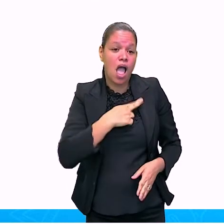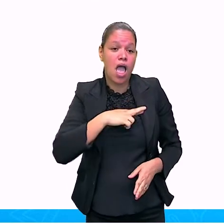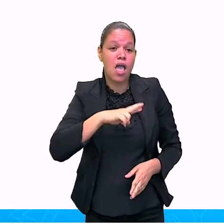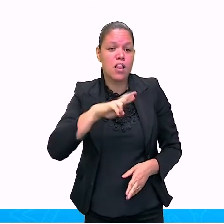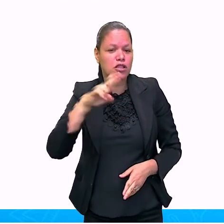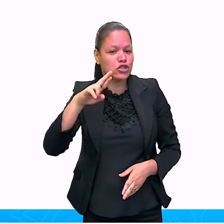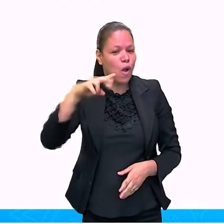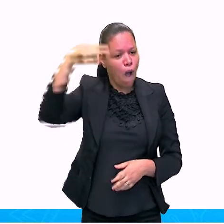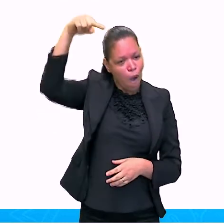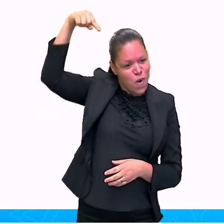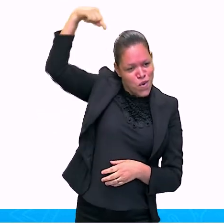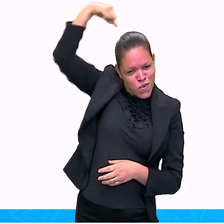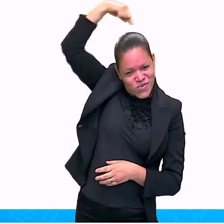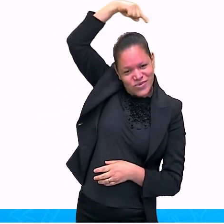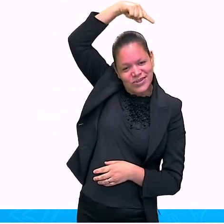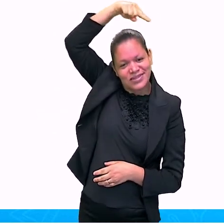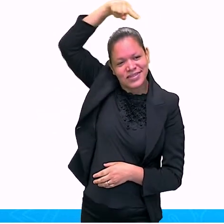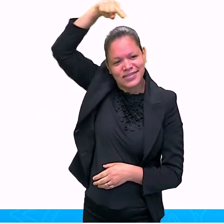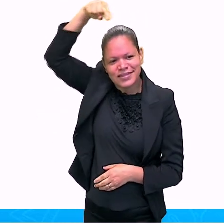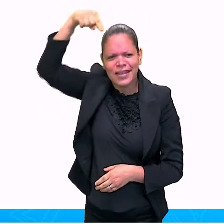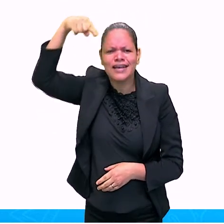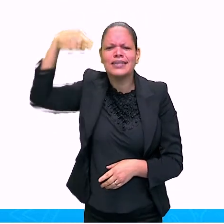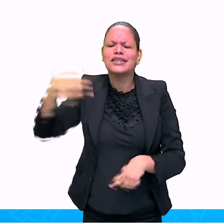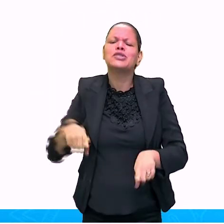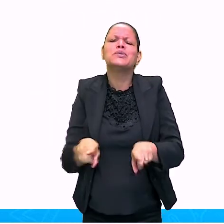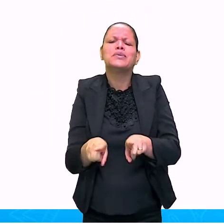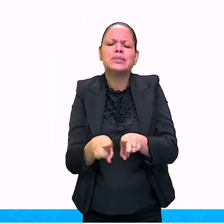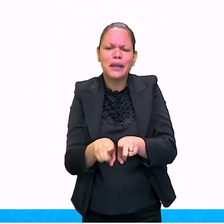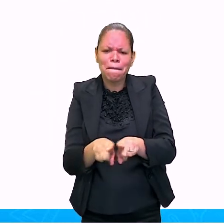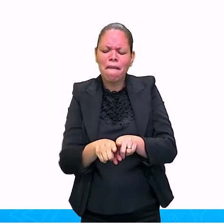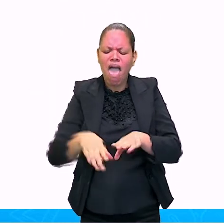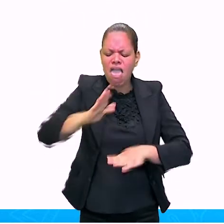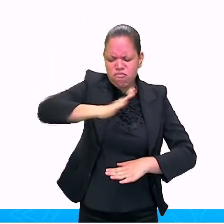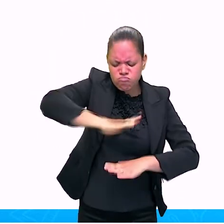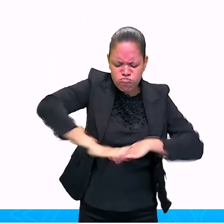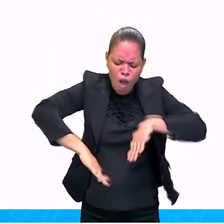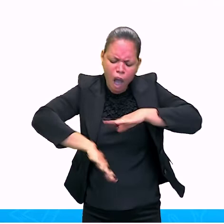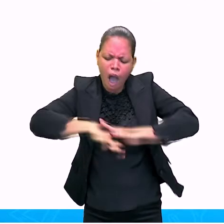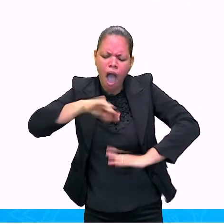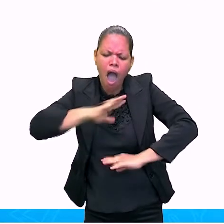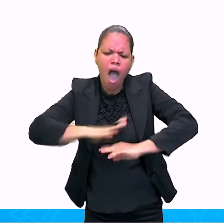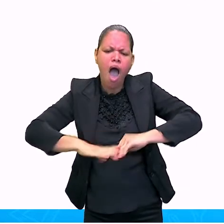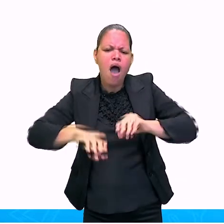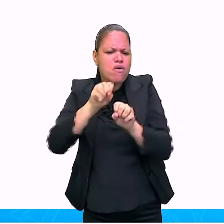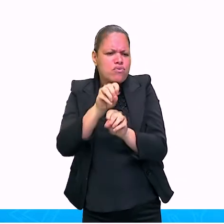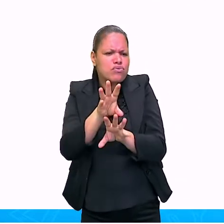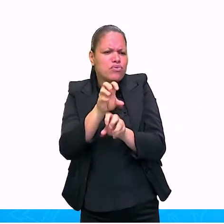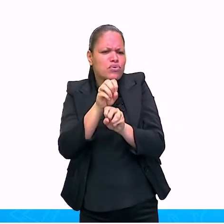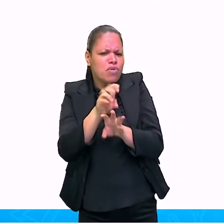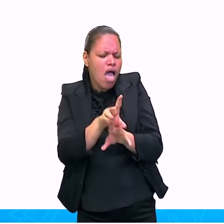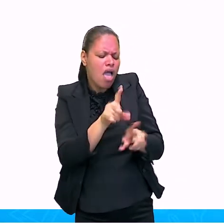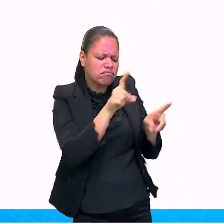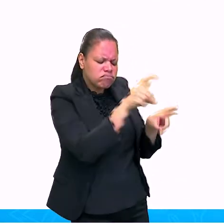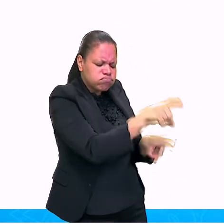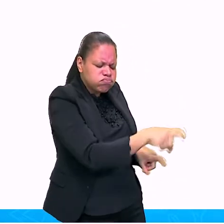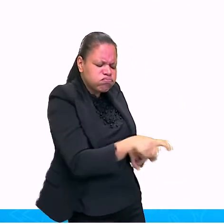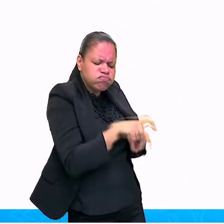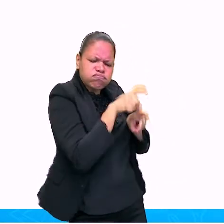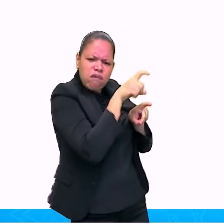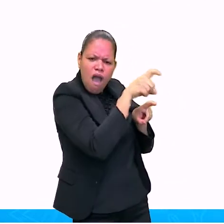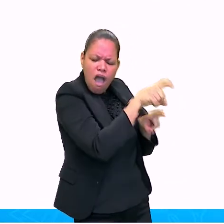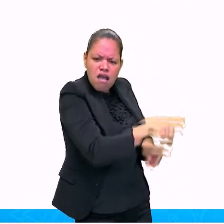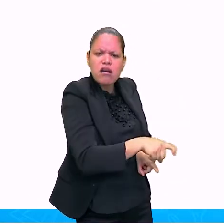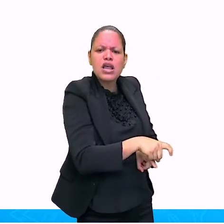país. Os italianos também trouxeram técnicas agrícolas. Ao trabalhar nas lavouras de café, canas de